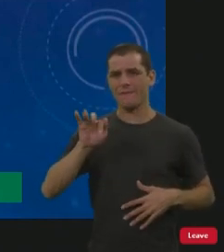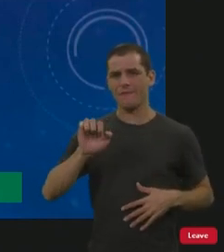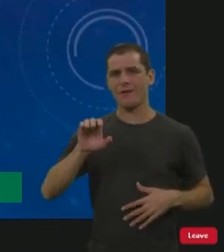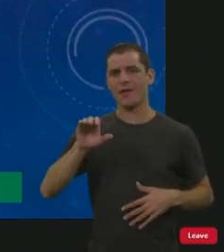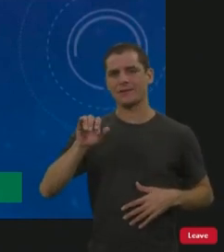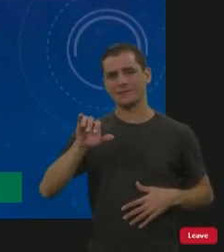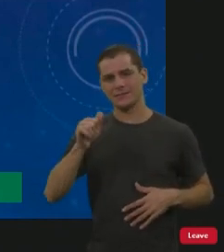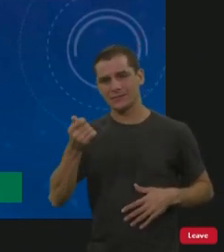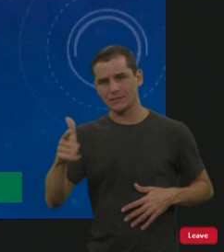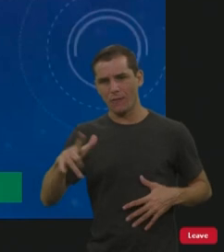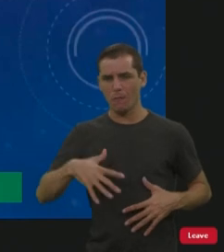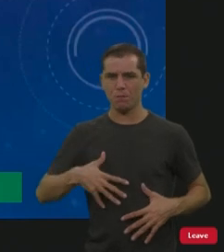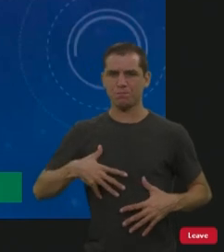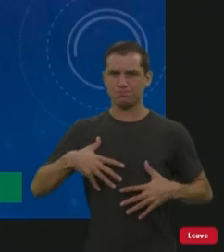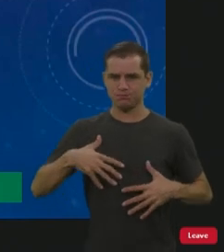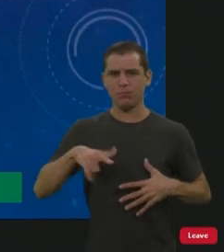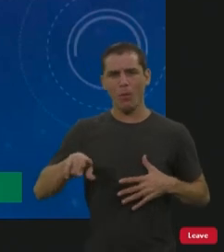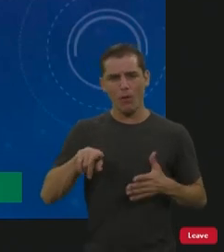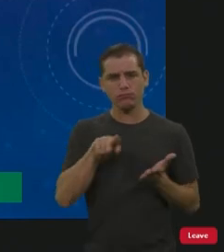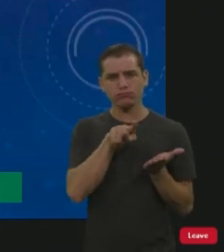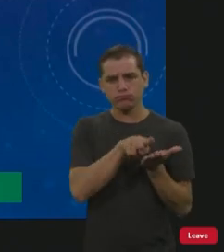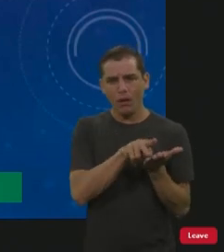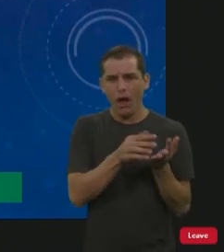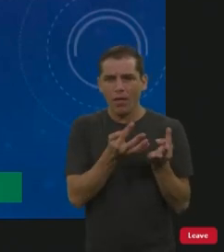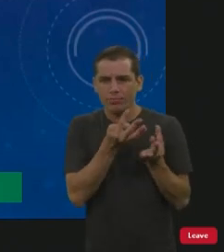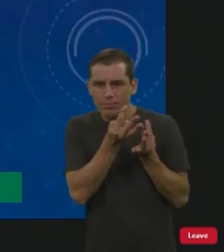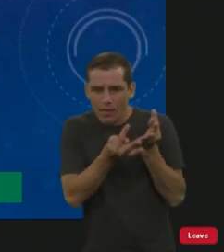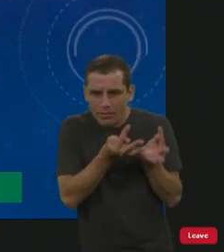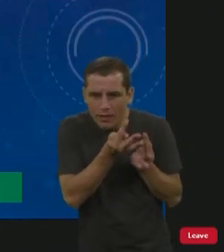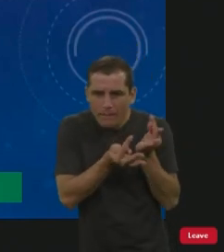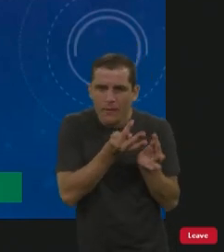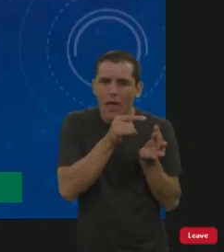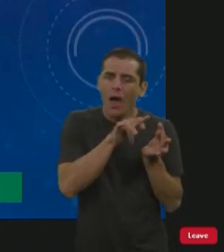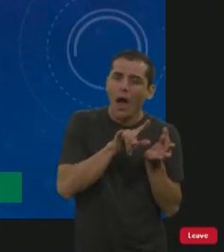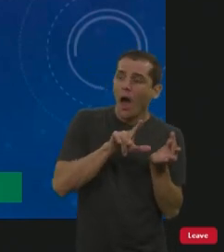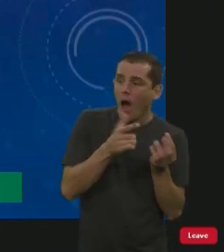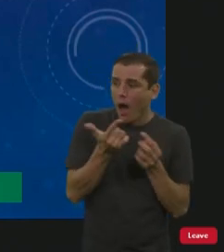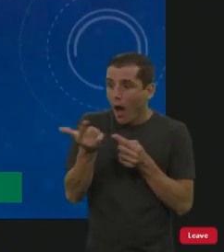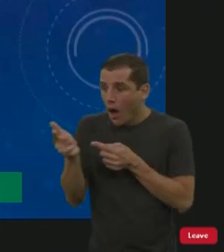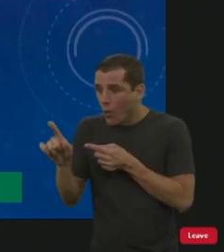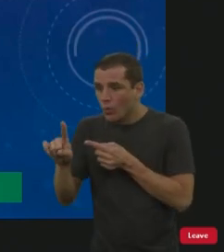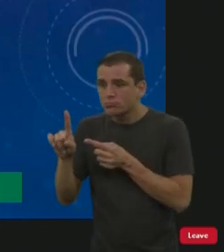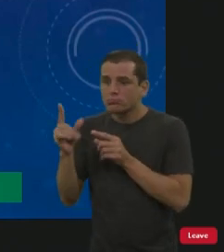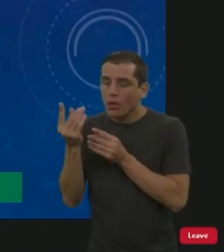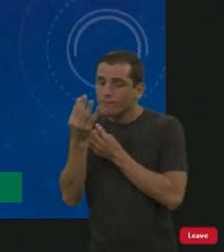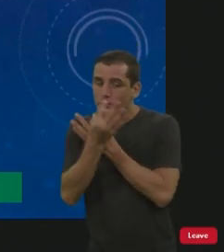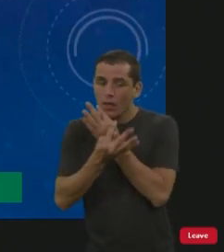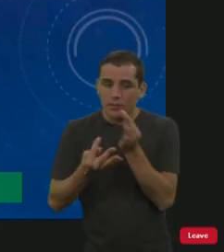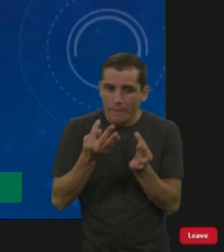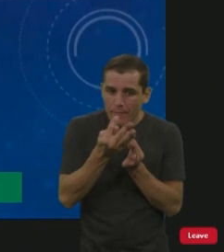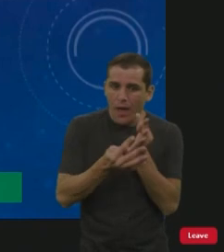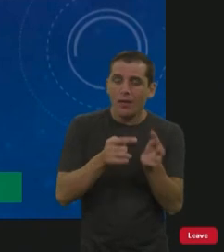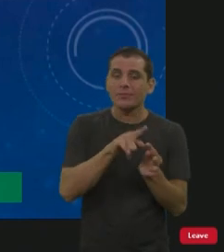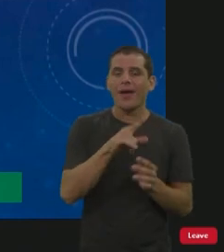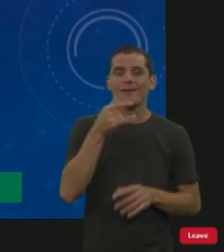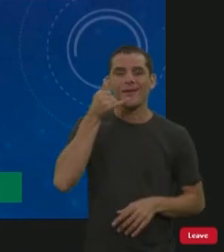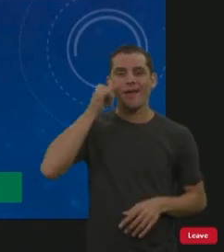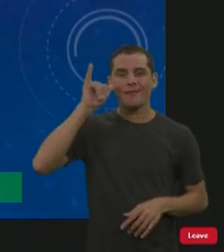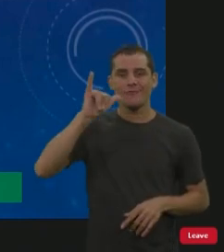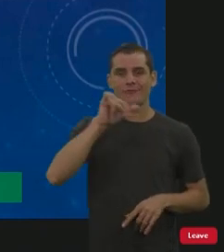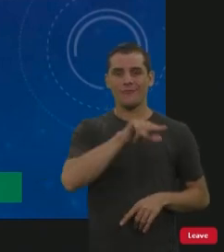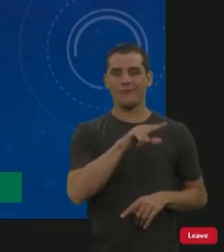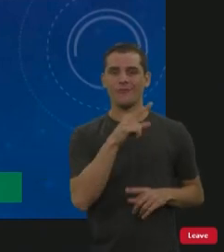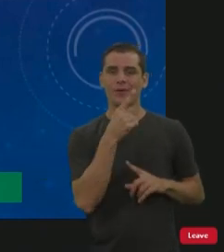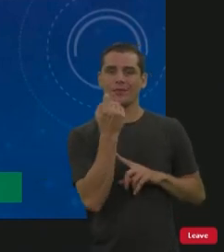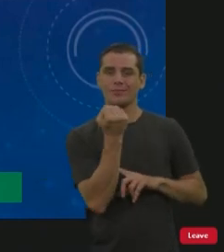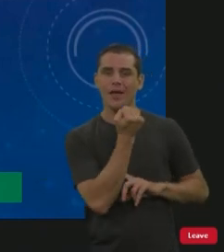tratamento evitou que aquela descompensação fosse uma descompensação mais grave, que o limitasse, que o